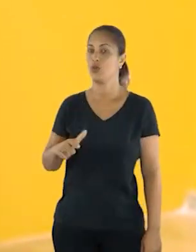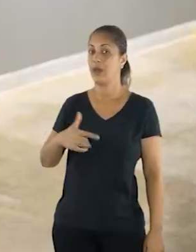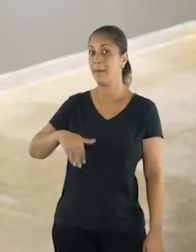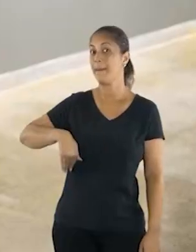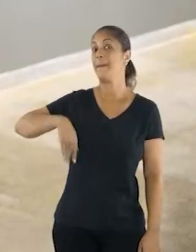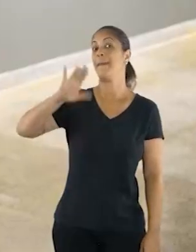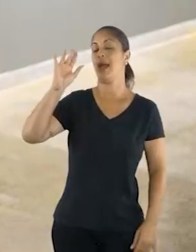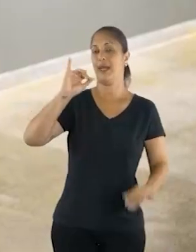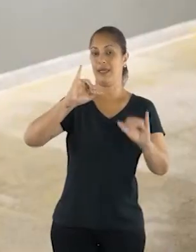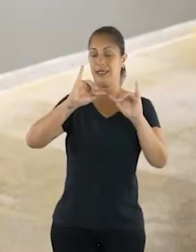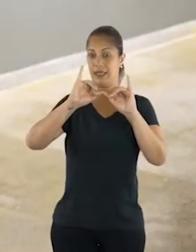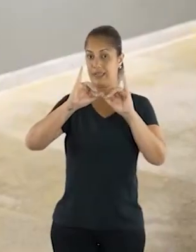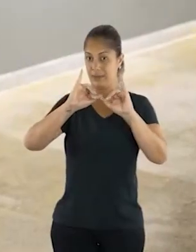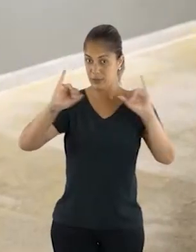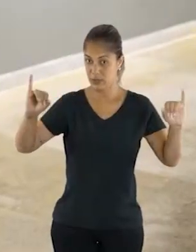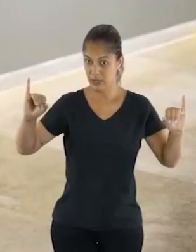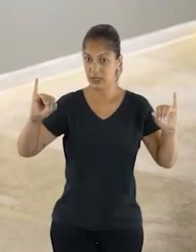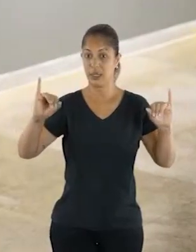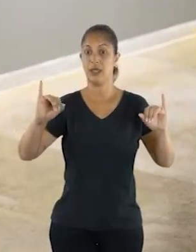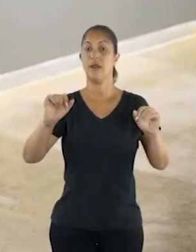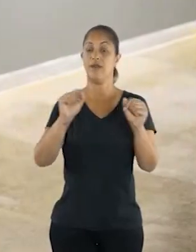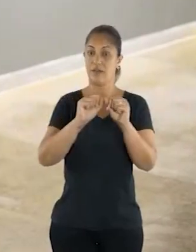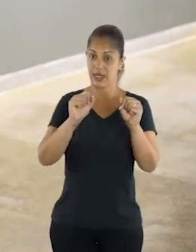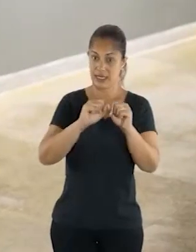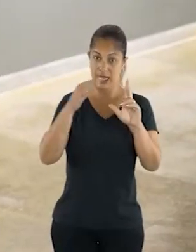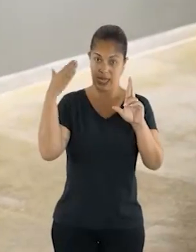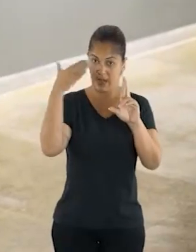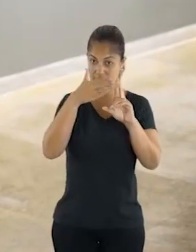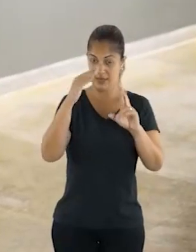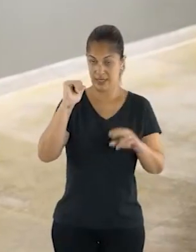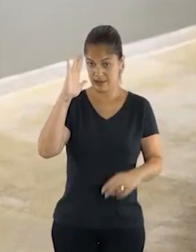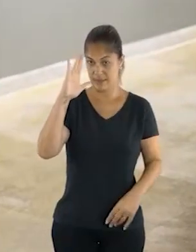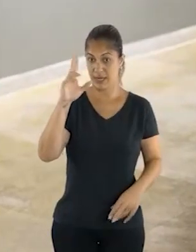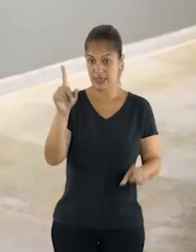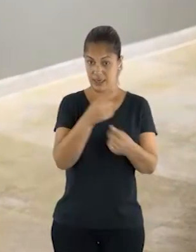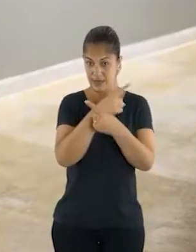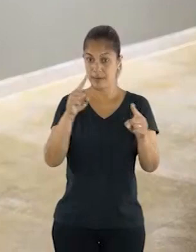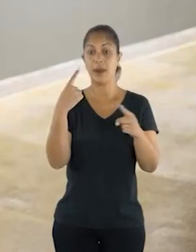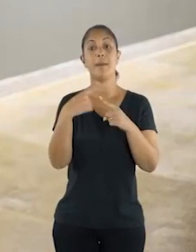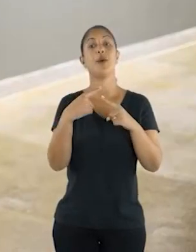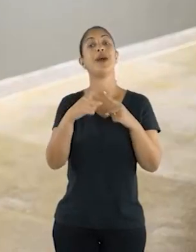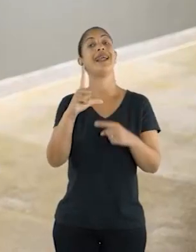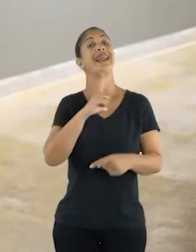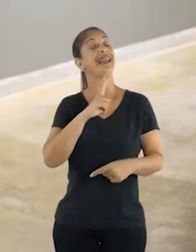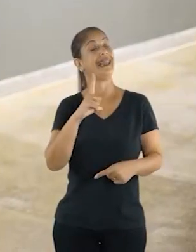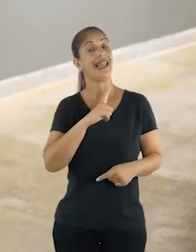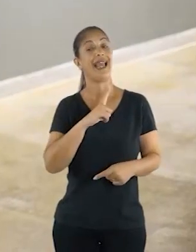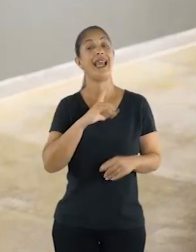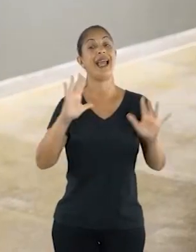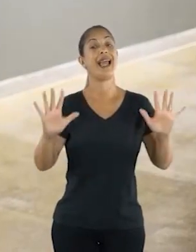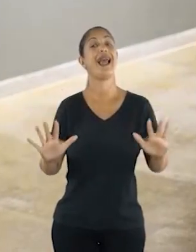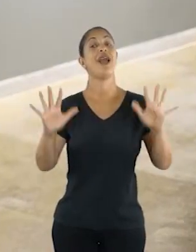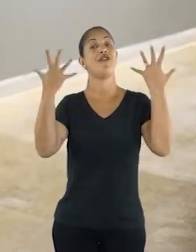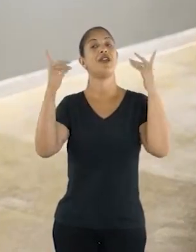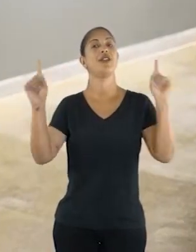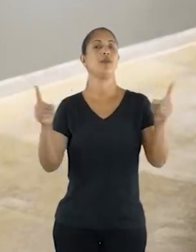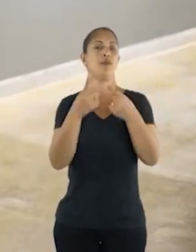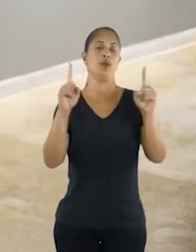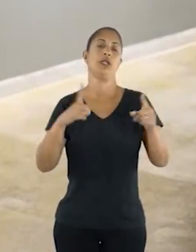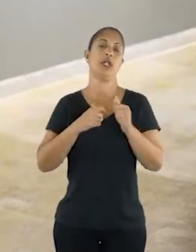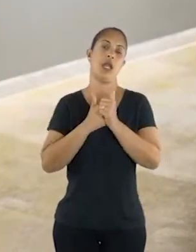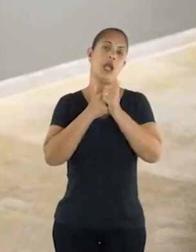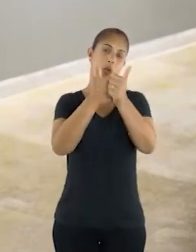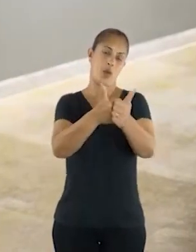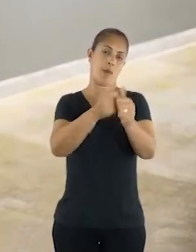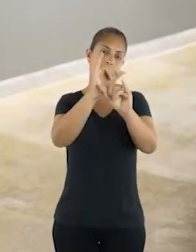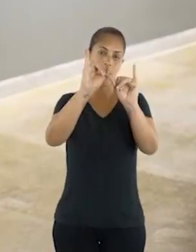na exposição fazendo uma referência maior à música, porque a gente tem eventos musicais que acompanham